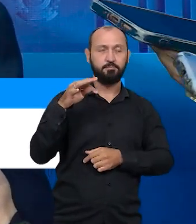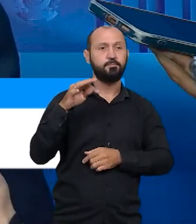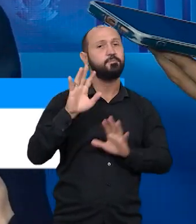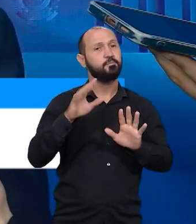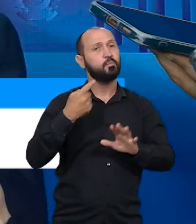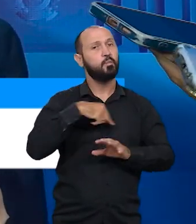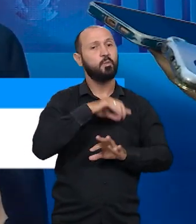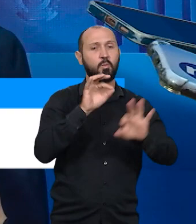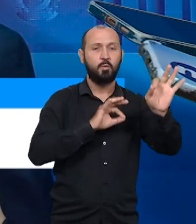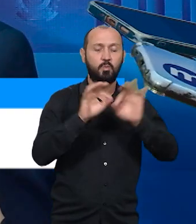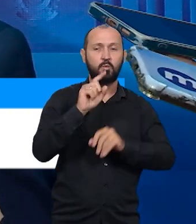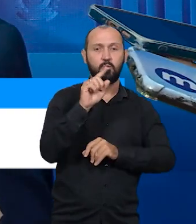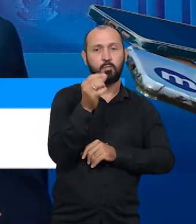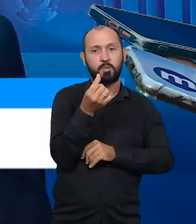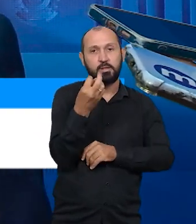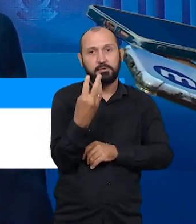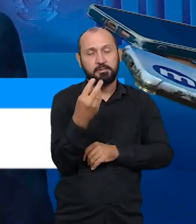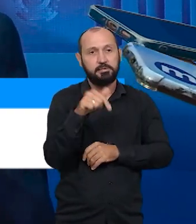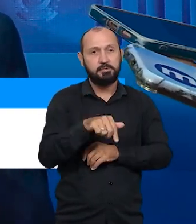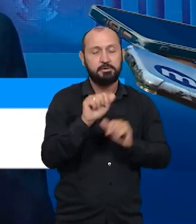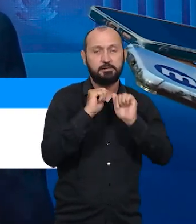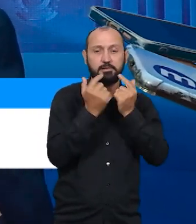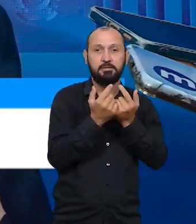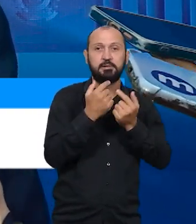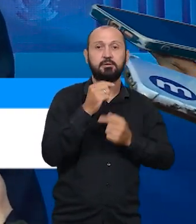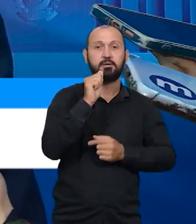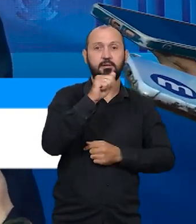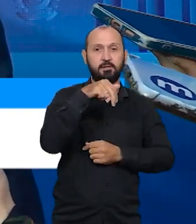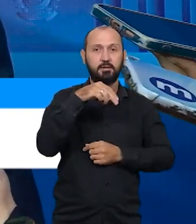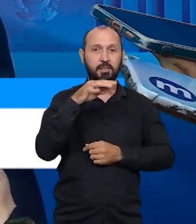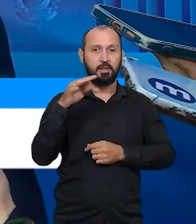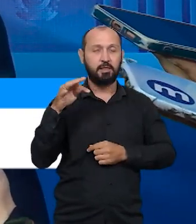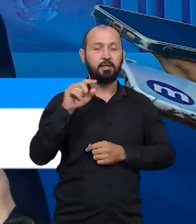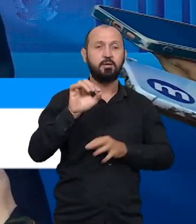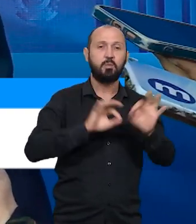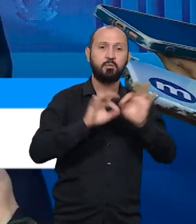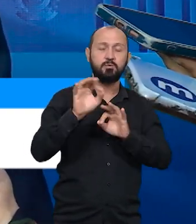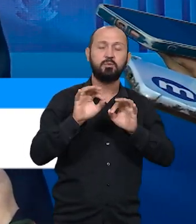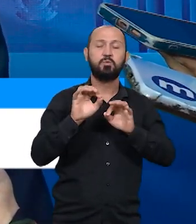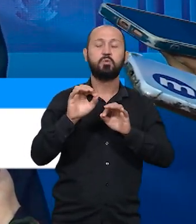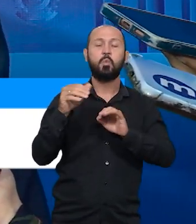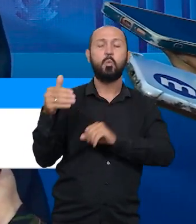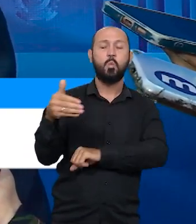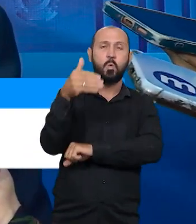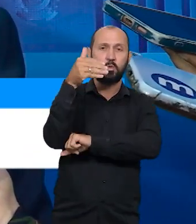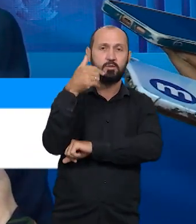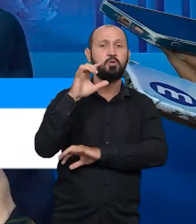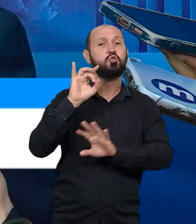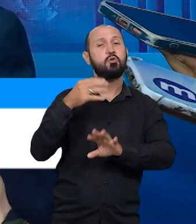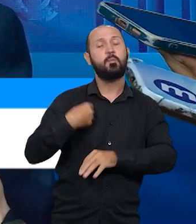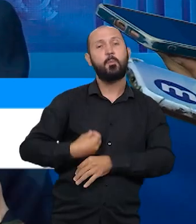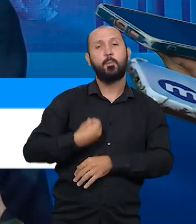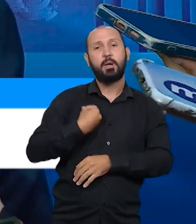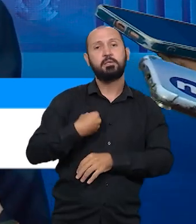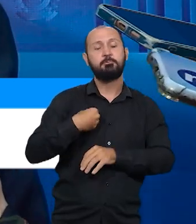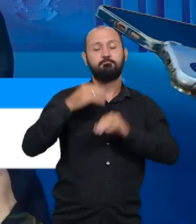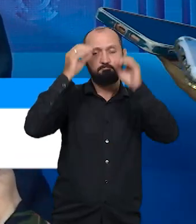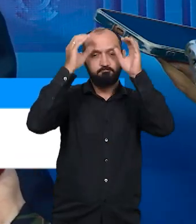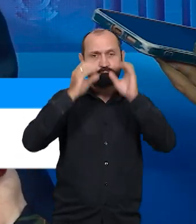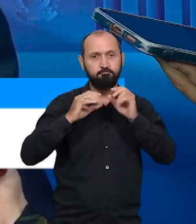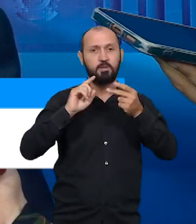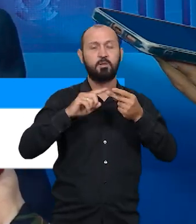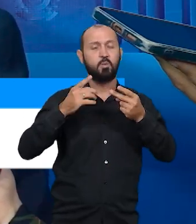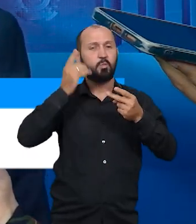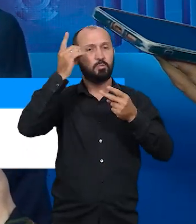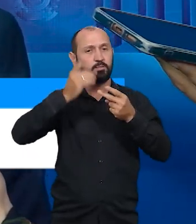nós fizemos o da 163 aqui na assembleia e a ANTT está fazendo num hotel aqui nós vamos participar enquanto